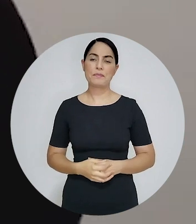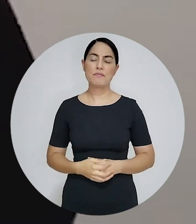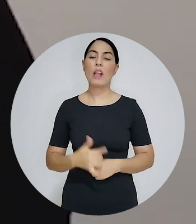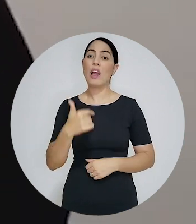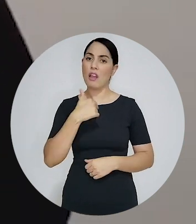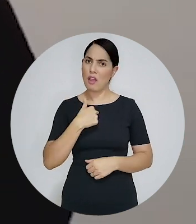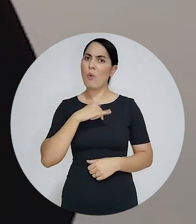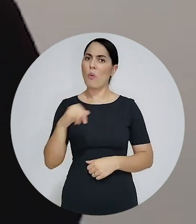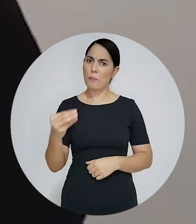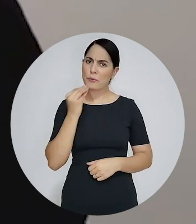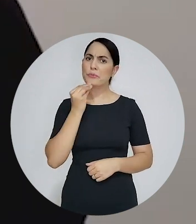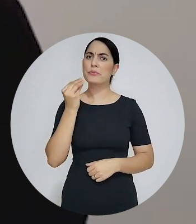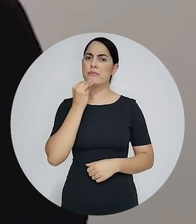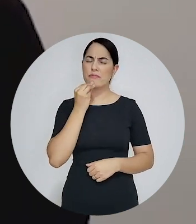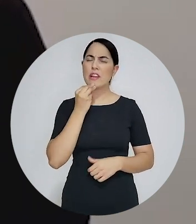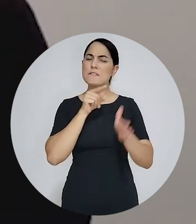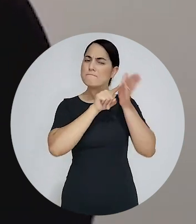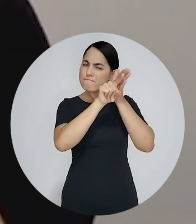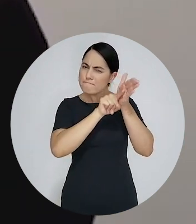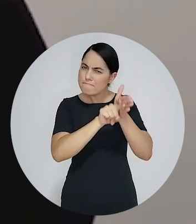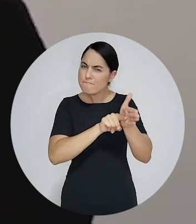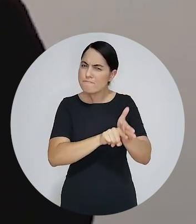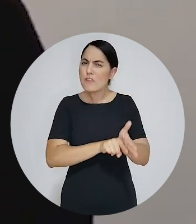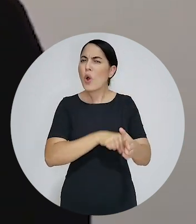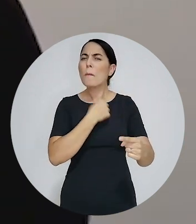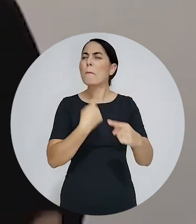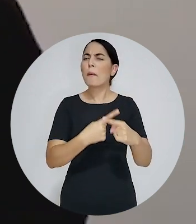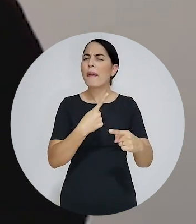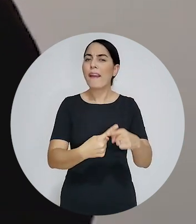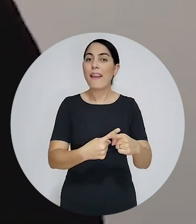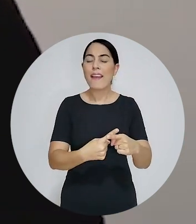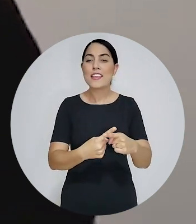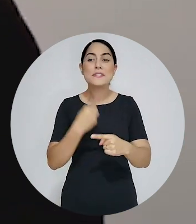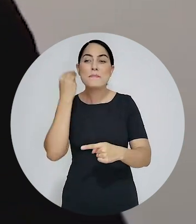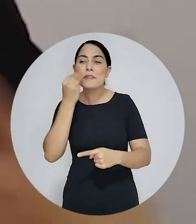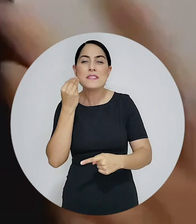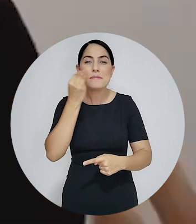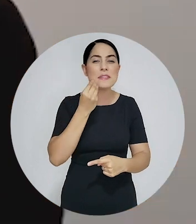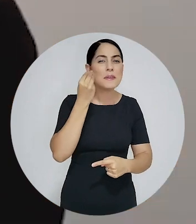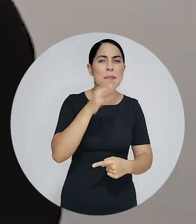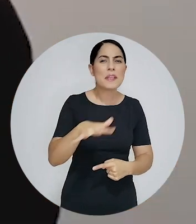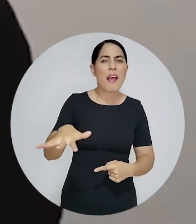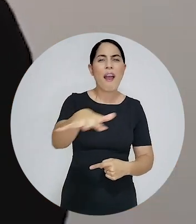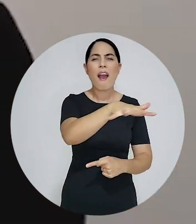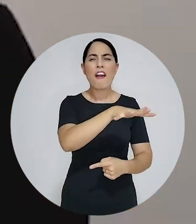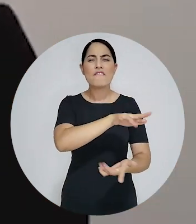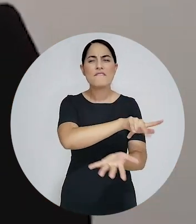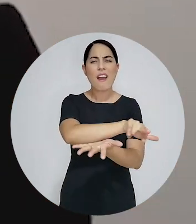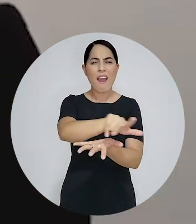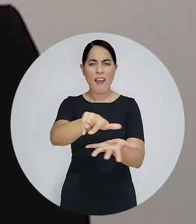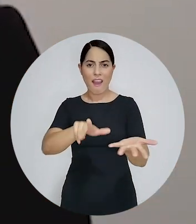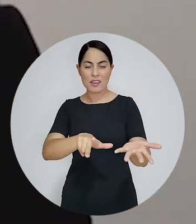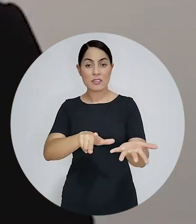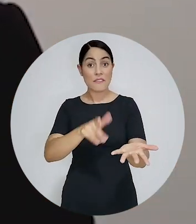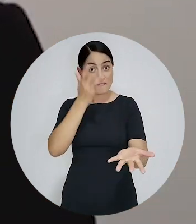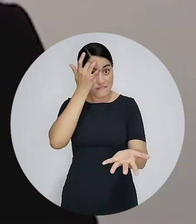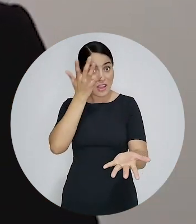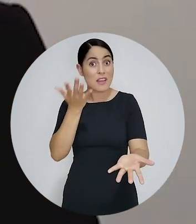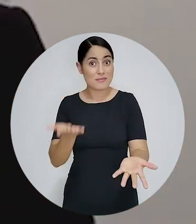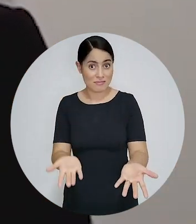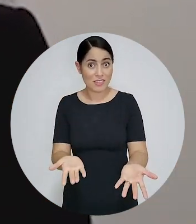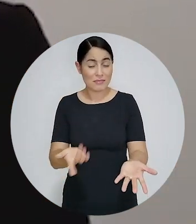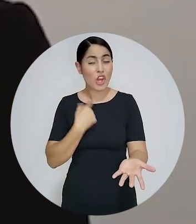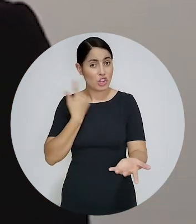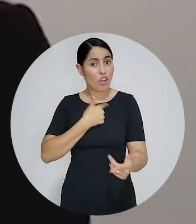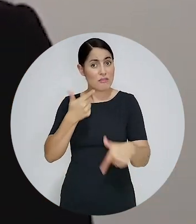experiência. Eu tive oportunidade, busquei, porque eu realmente queria degustar essas oportunidades enquanto